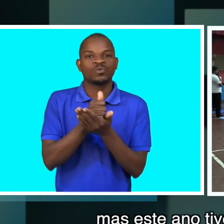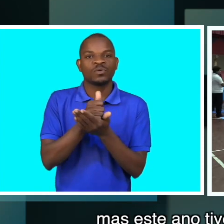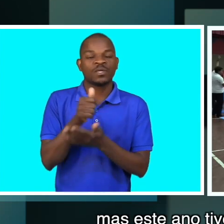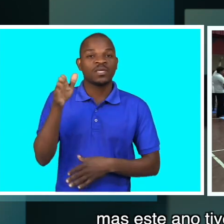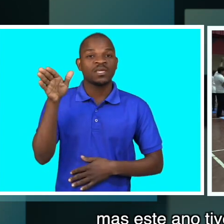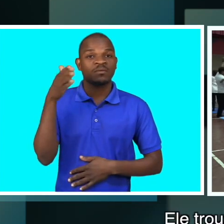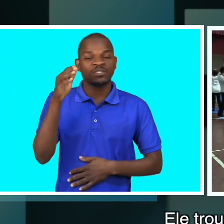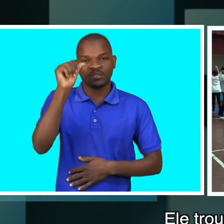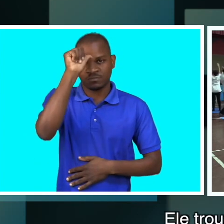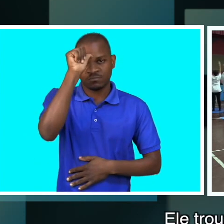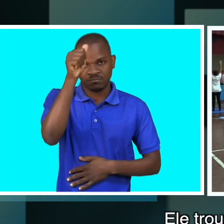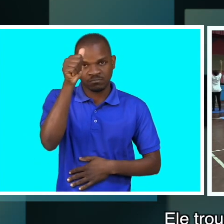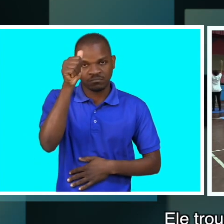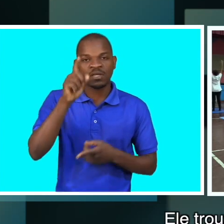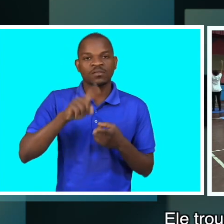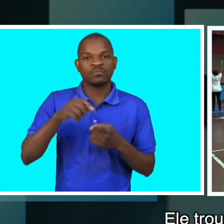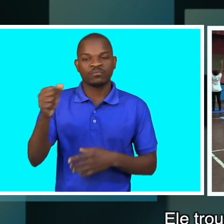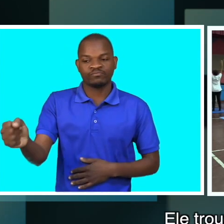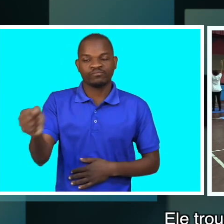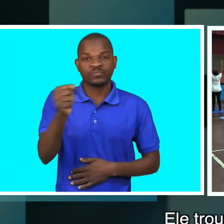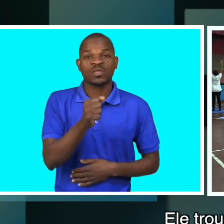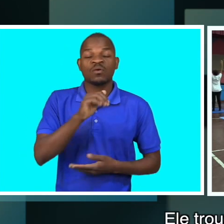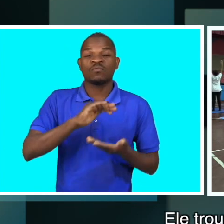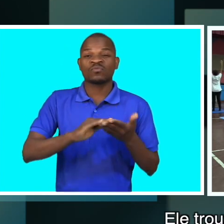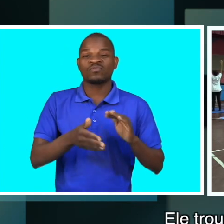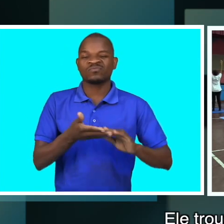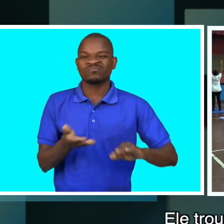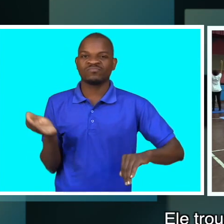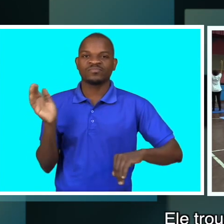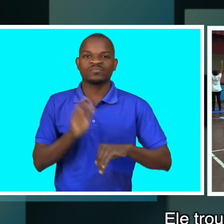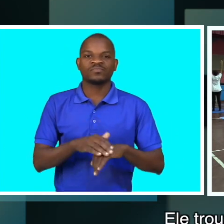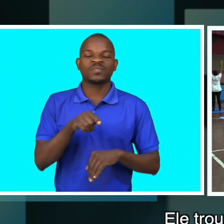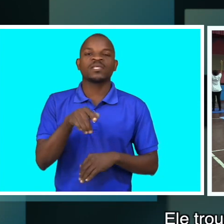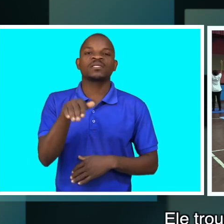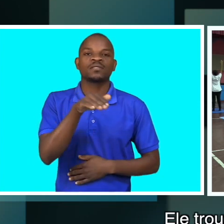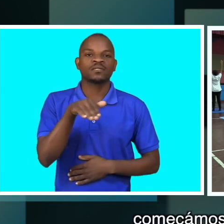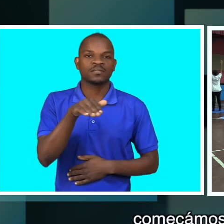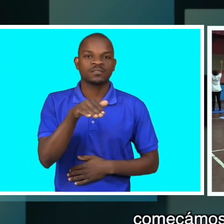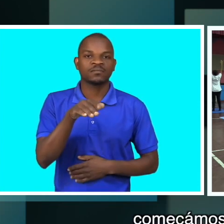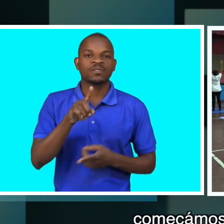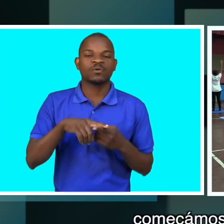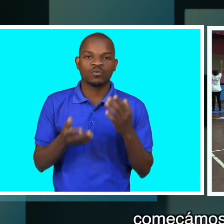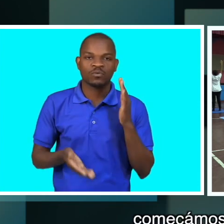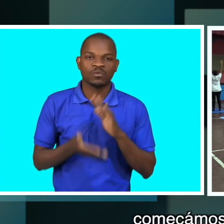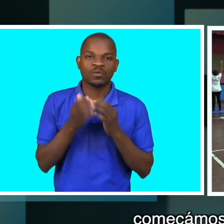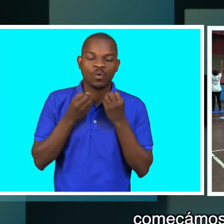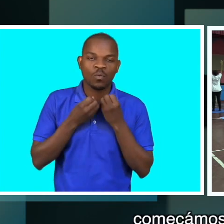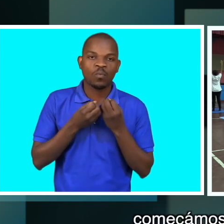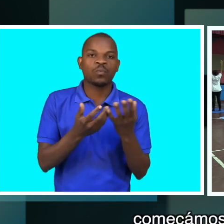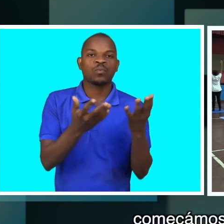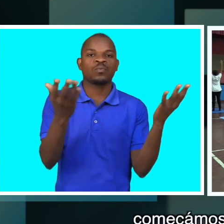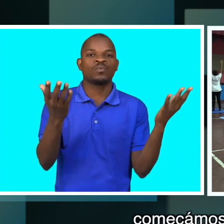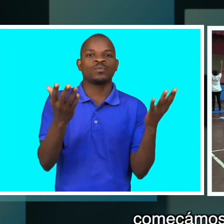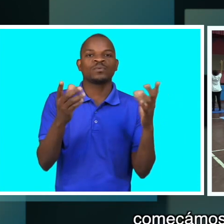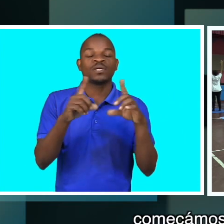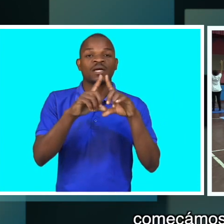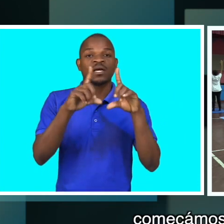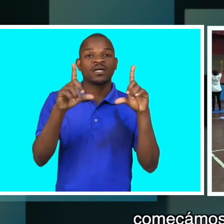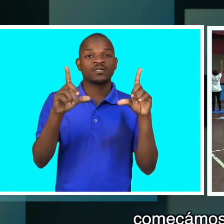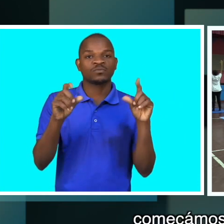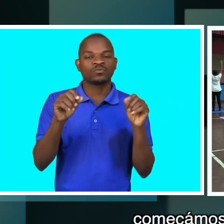do alto comissário da igreja E eu trouxe um professor especializado, portanto, nessa área E, pronto, assim nós começamos, portanto, a divulgar